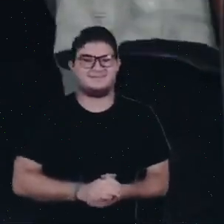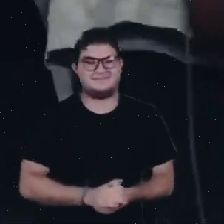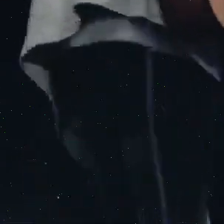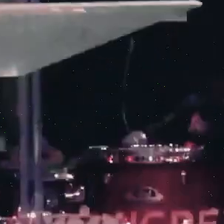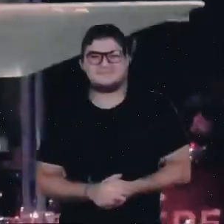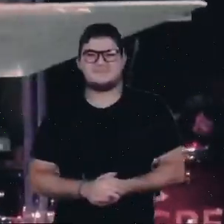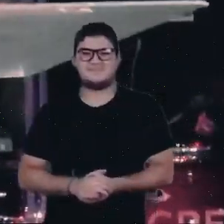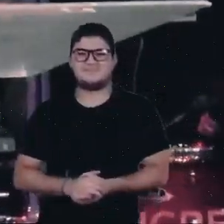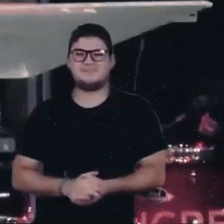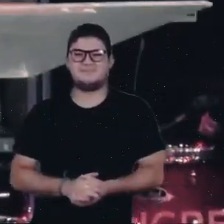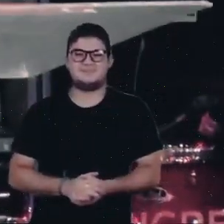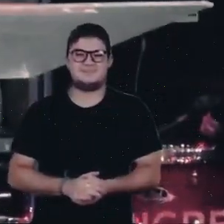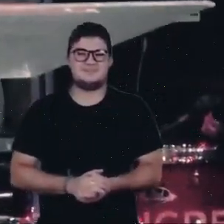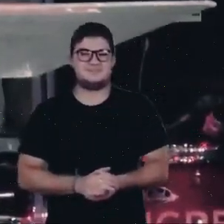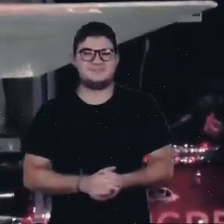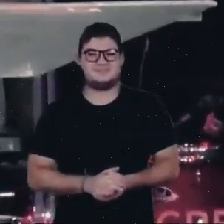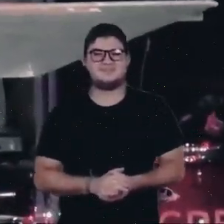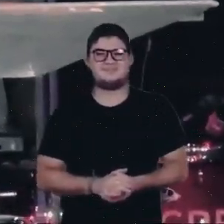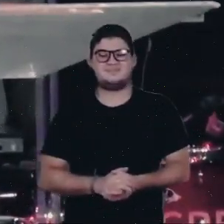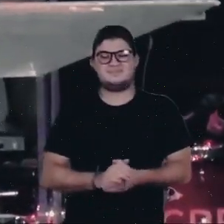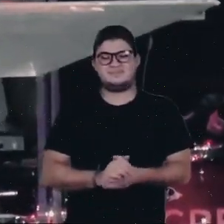Gostou ali, ó.